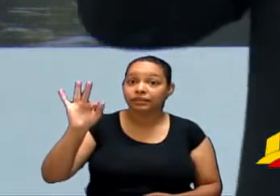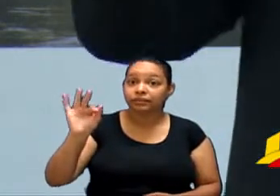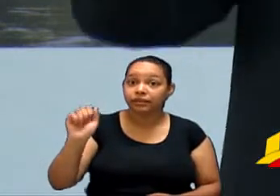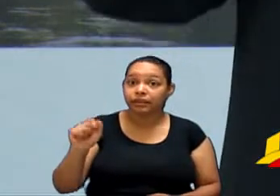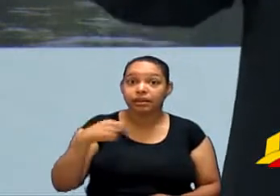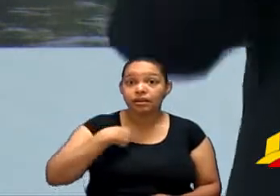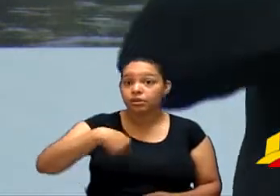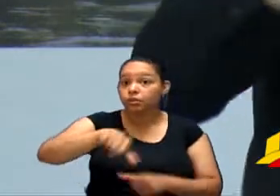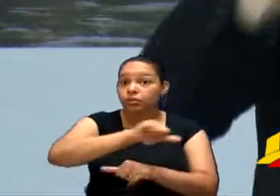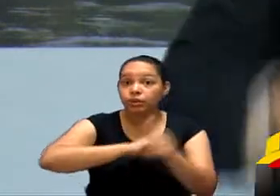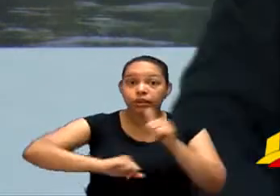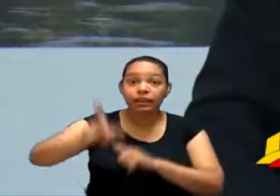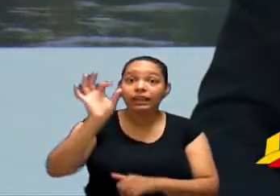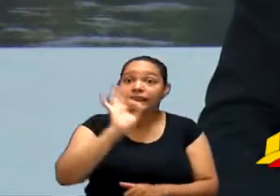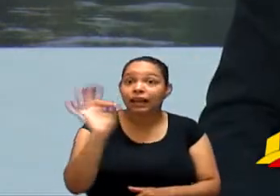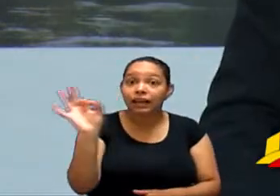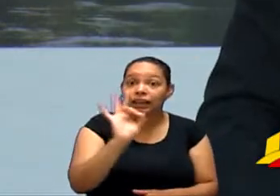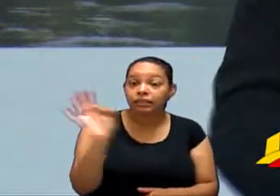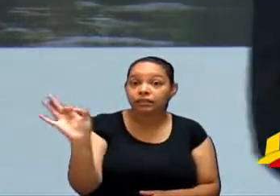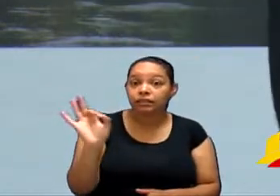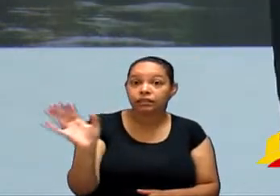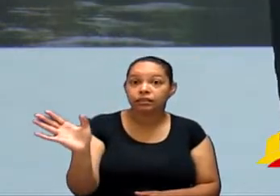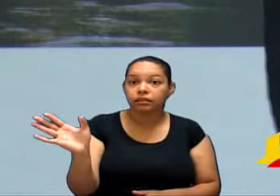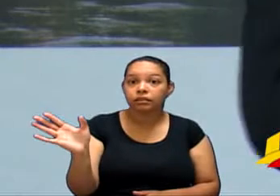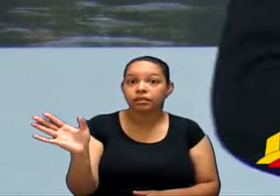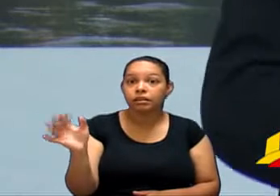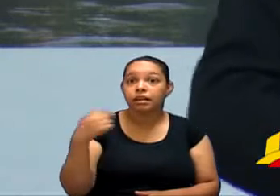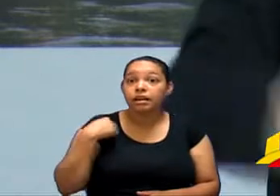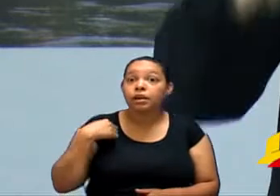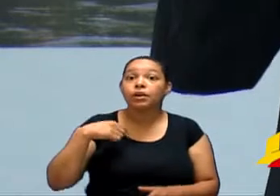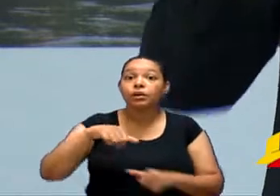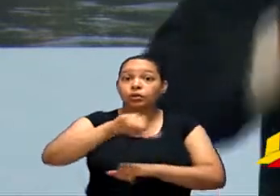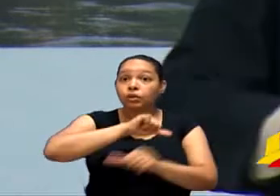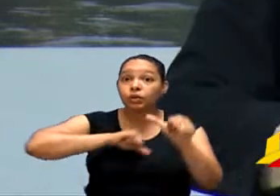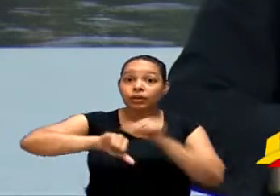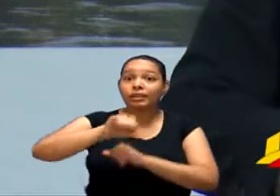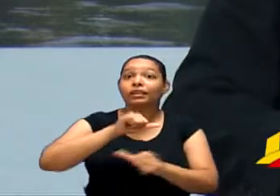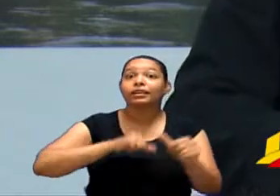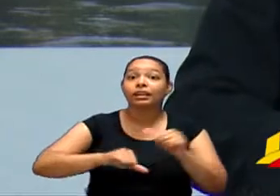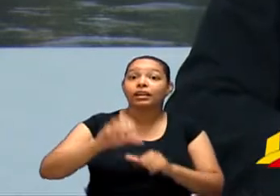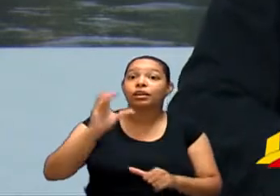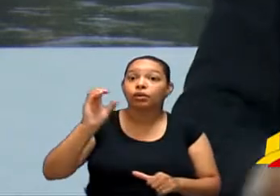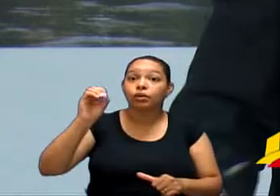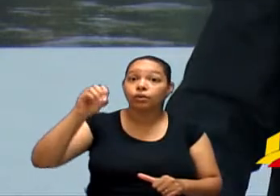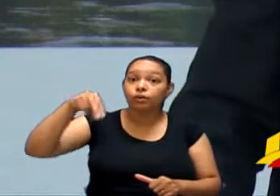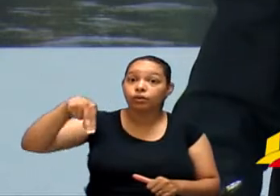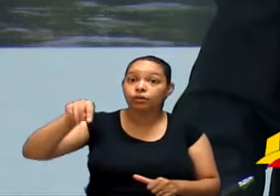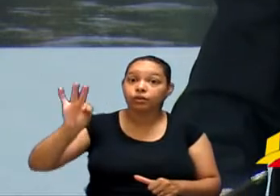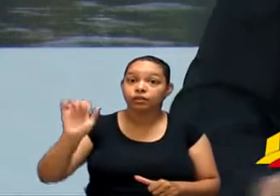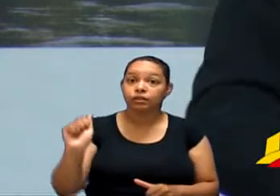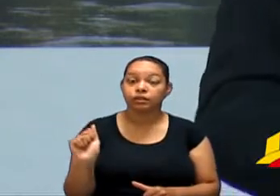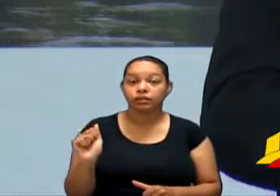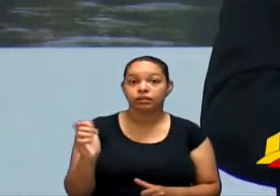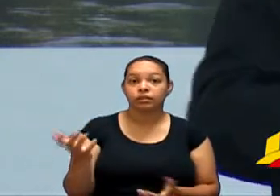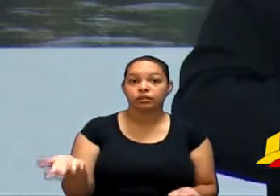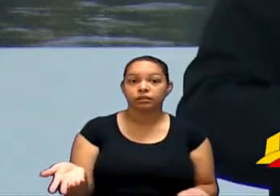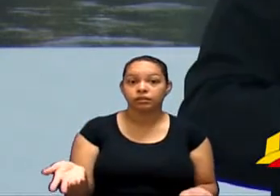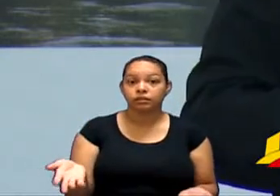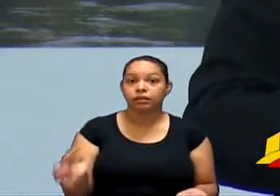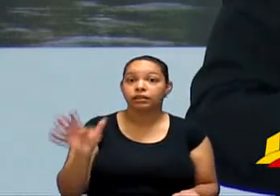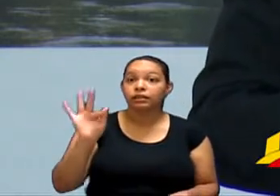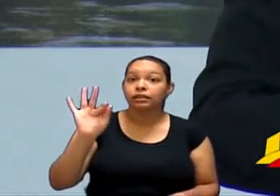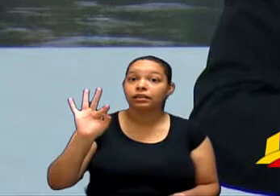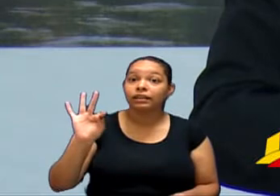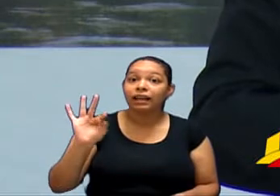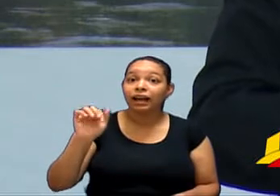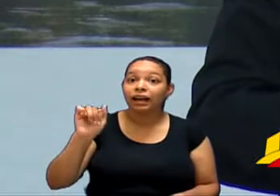mexer na tarifa pode crucificar outra aviso eu não tô mexendo tô mexendo na conta no valor da água tarifa